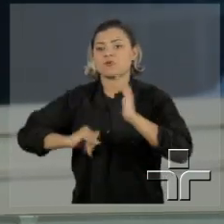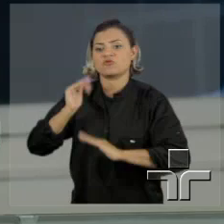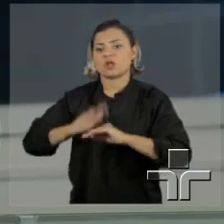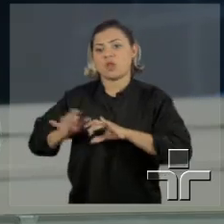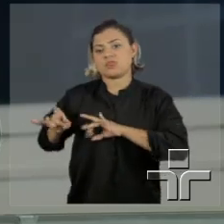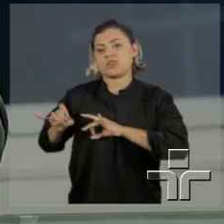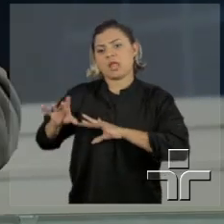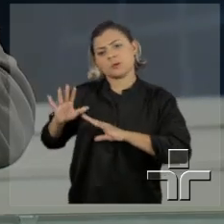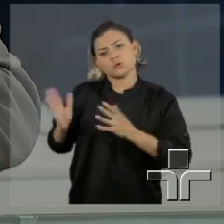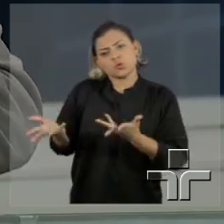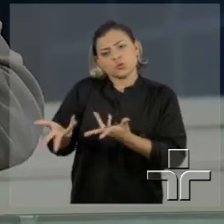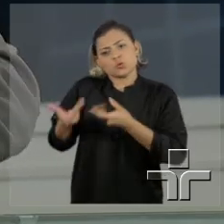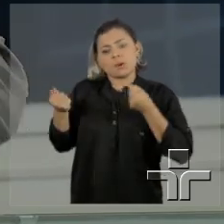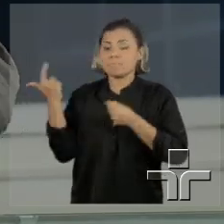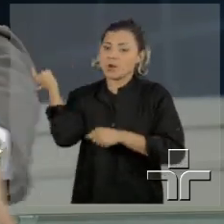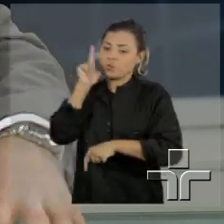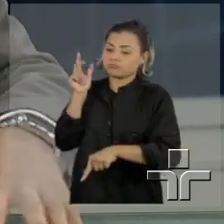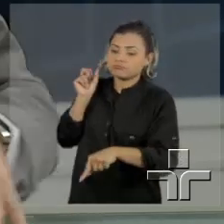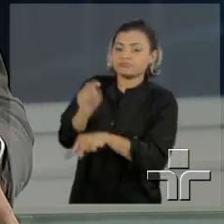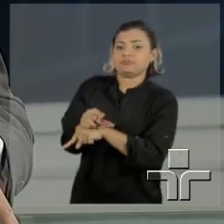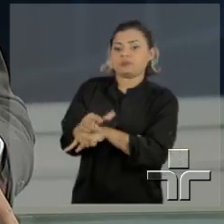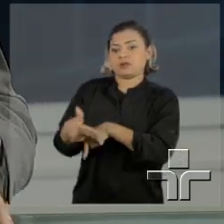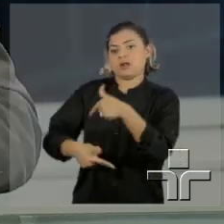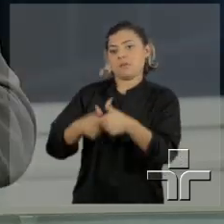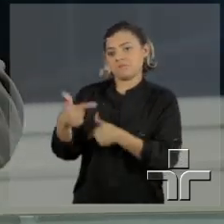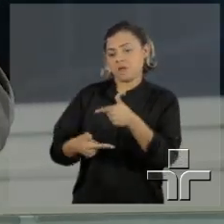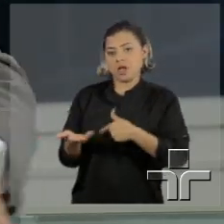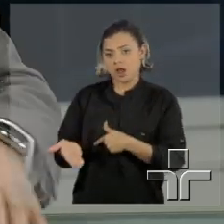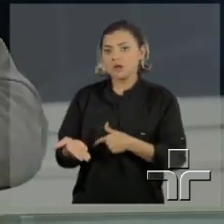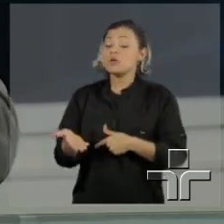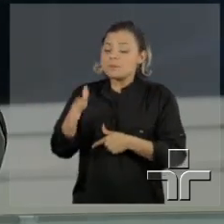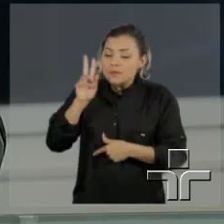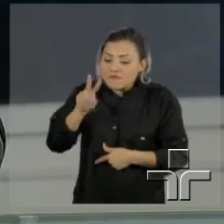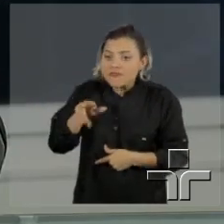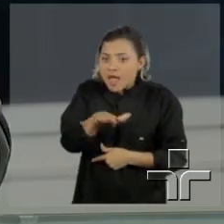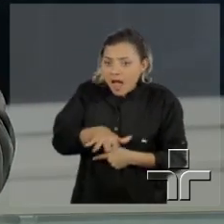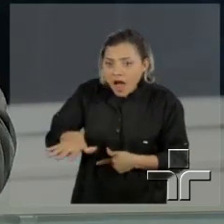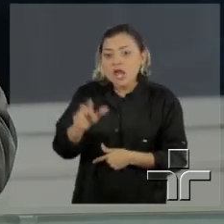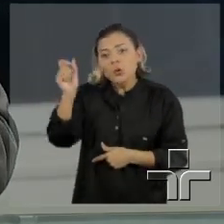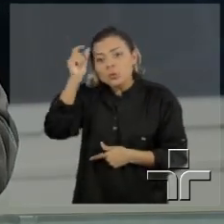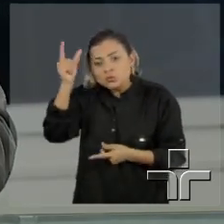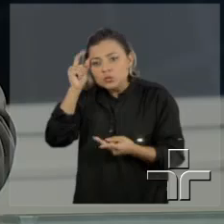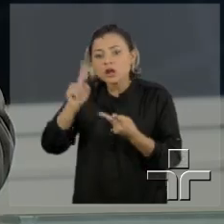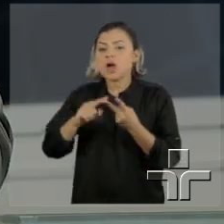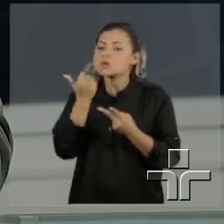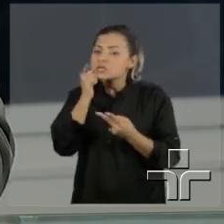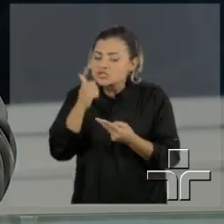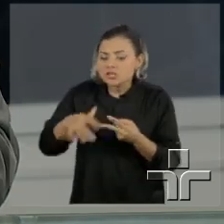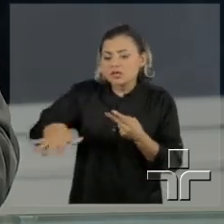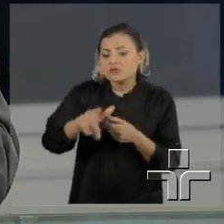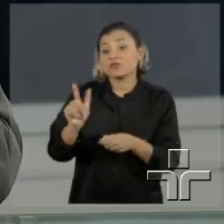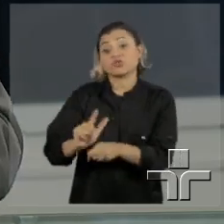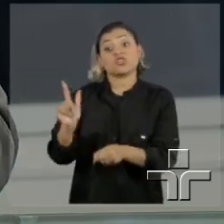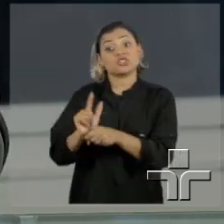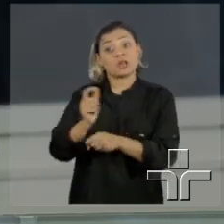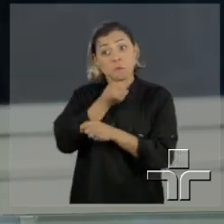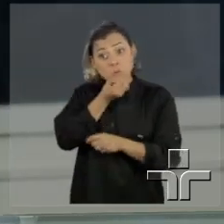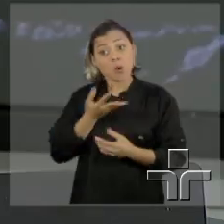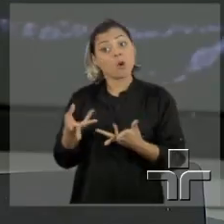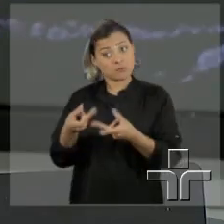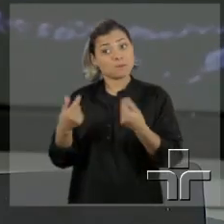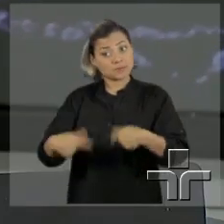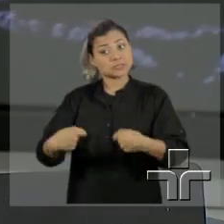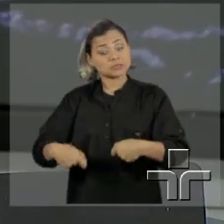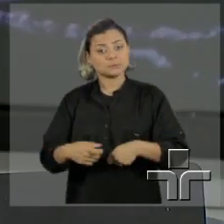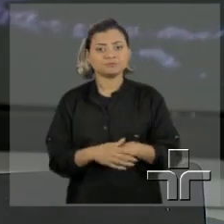com condição de ver o campo artístico, científico, cultural e também a gestão, uma gestão bem feita. Você